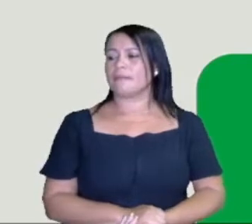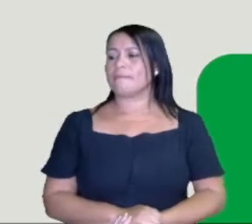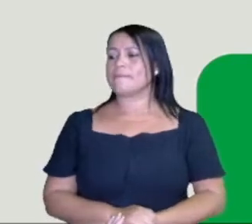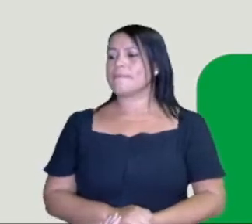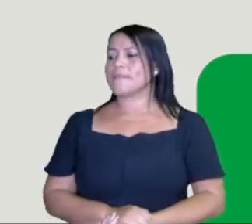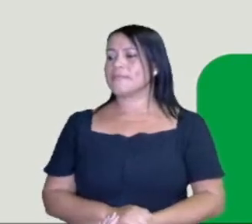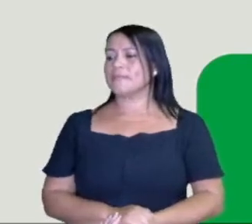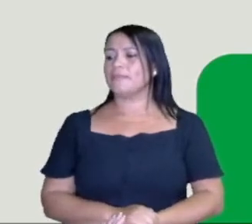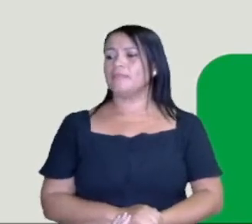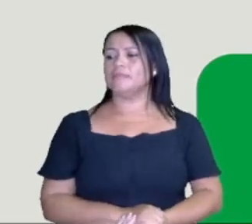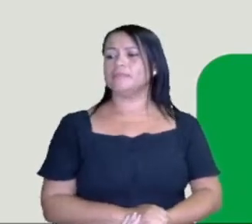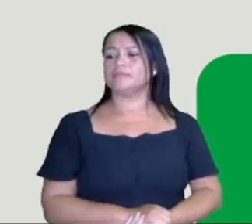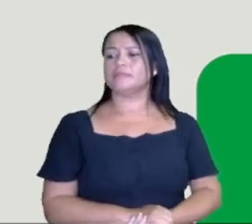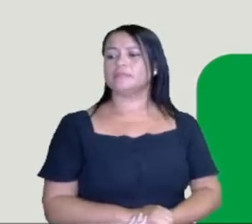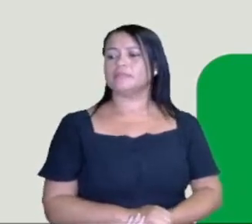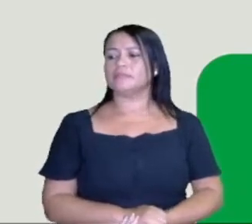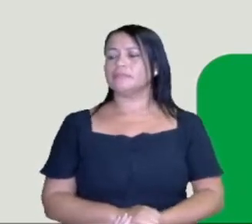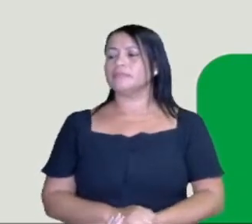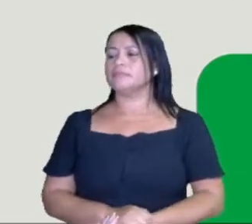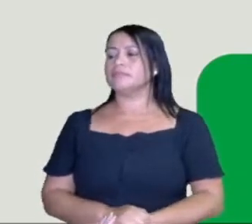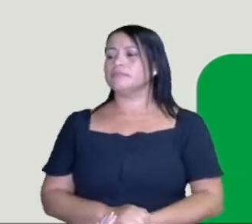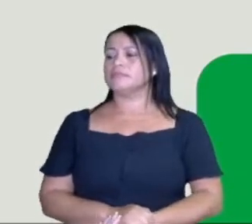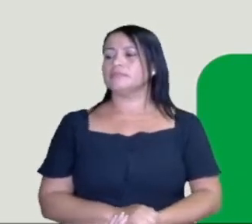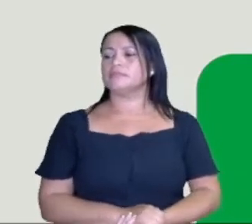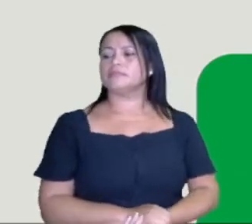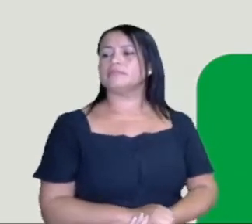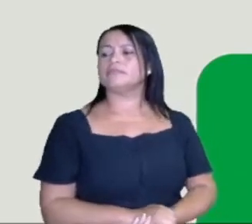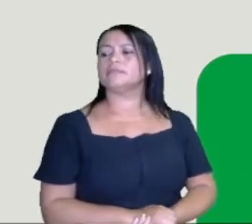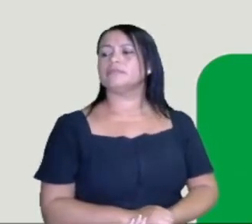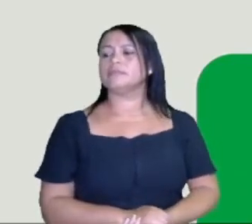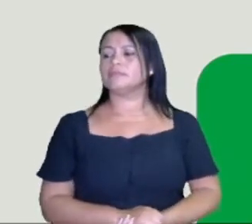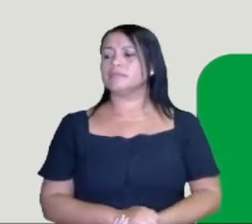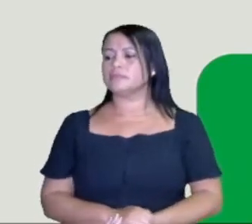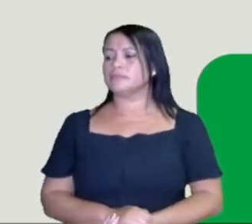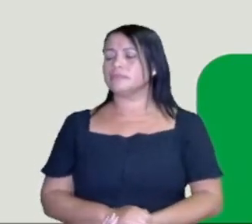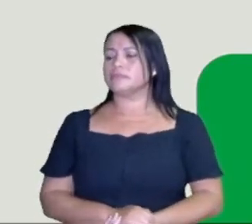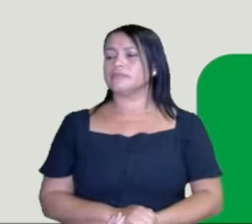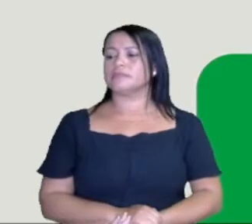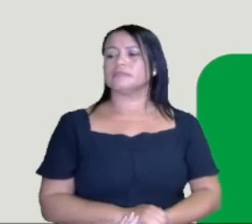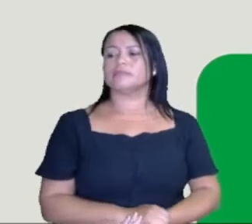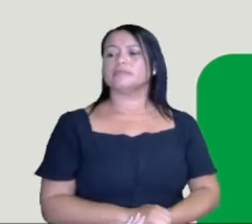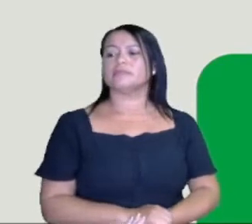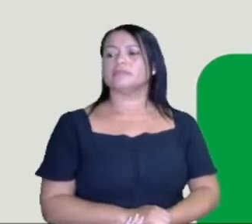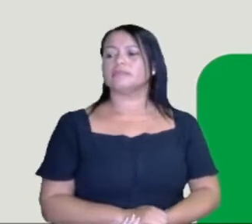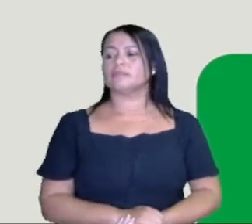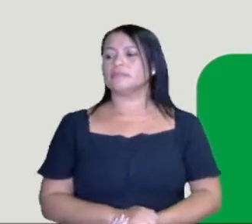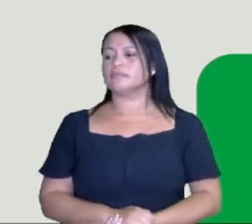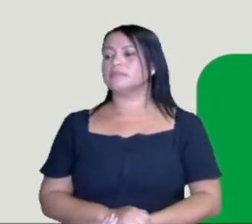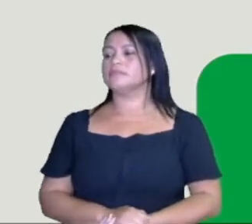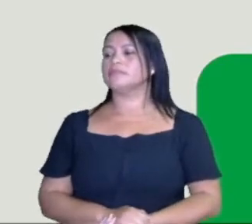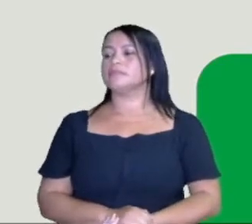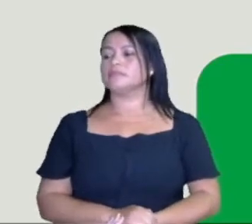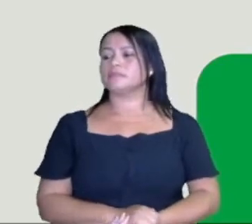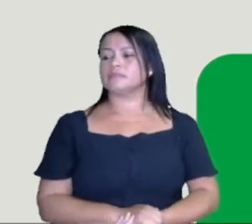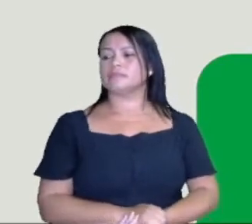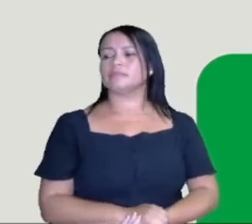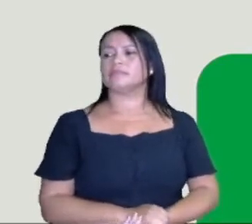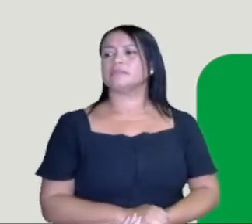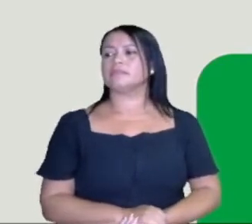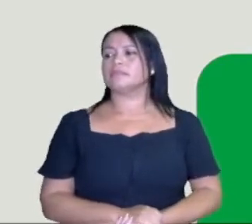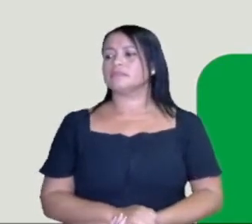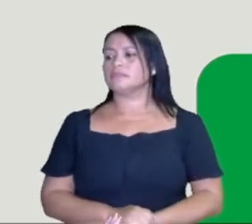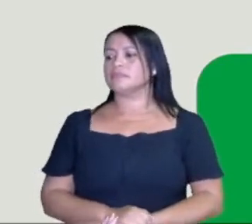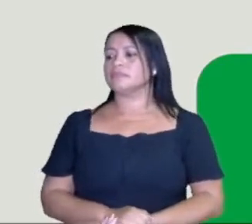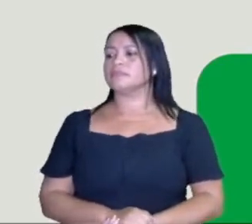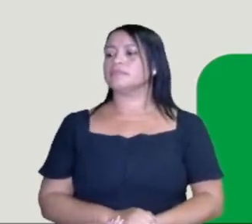10, they told me I should be more mature. Now they say it's time to start acting